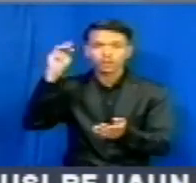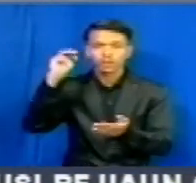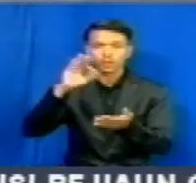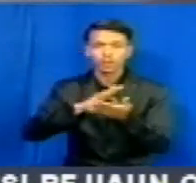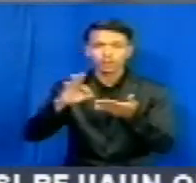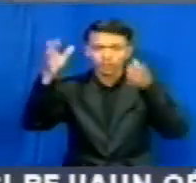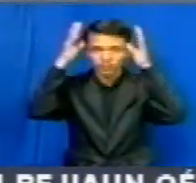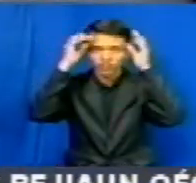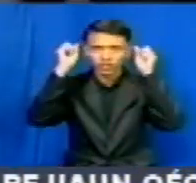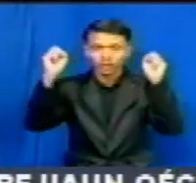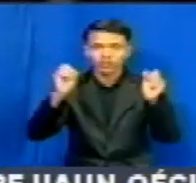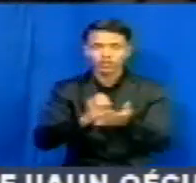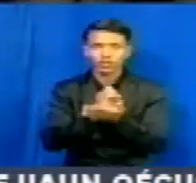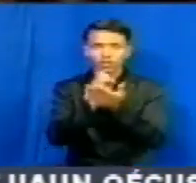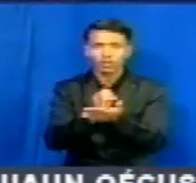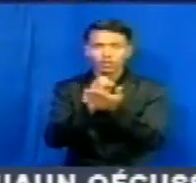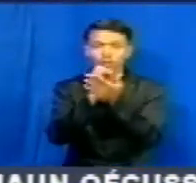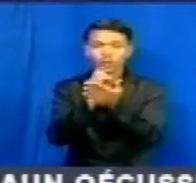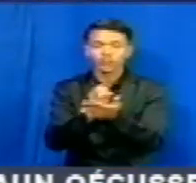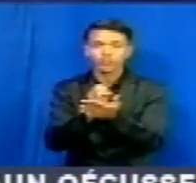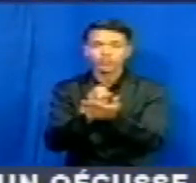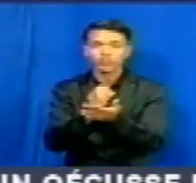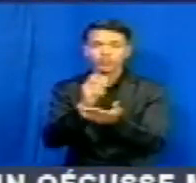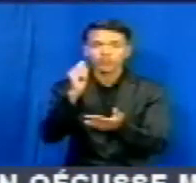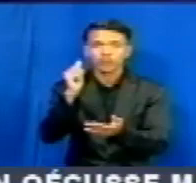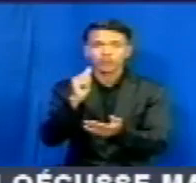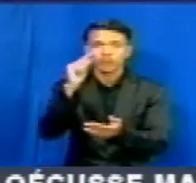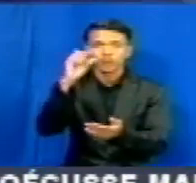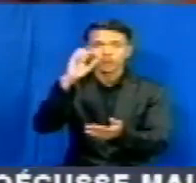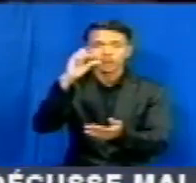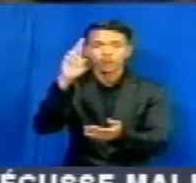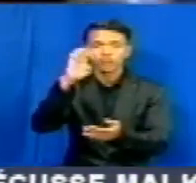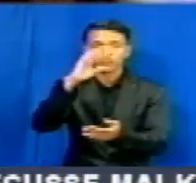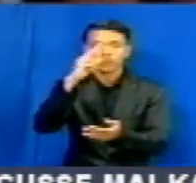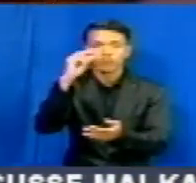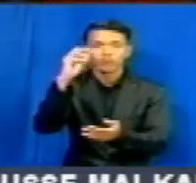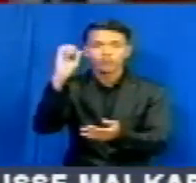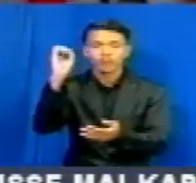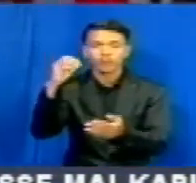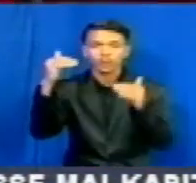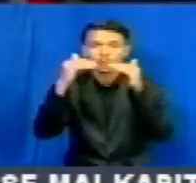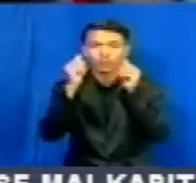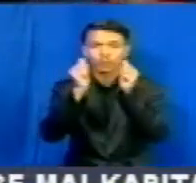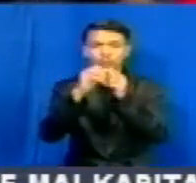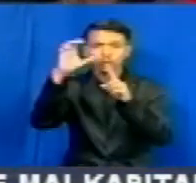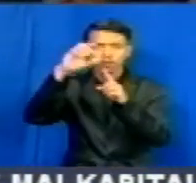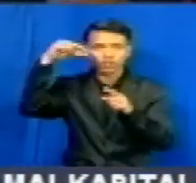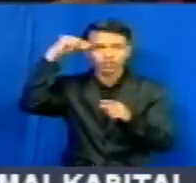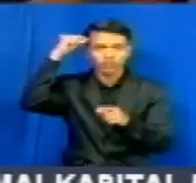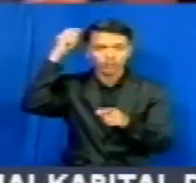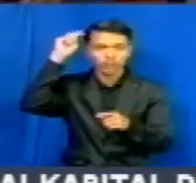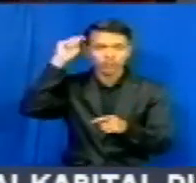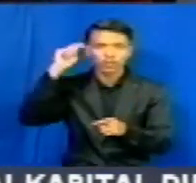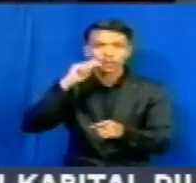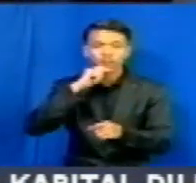Segunda-feira, né, presidente da Autoridade da Região Administrativa Especial Ecusi Ambeno Arsenio Paixão Bano, audiência com o chefe de governo Taur Matangruak